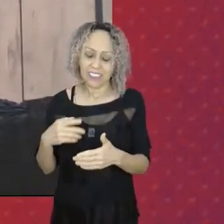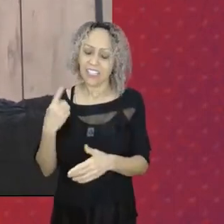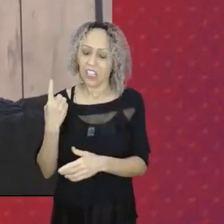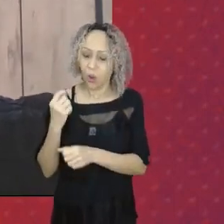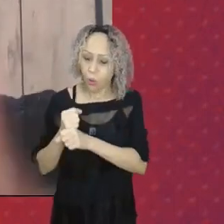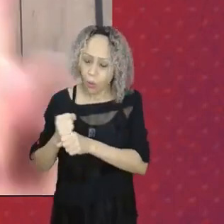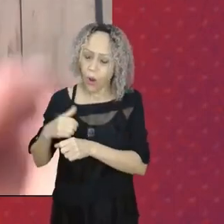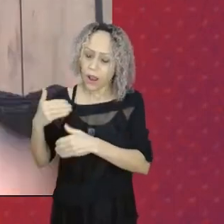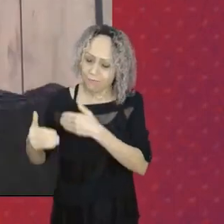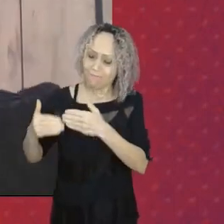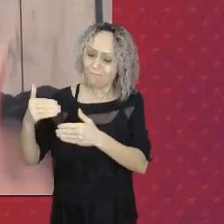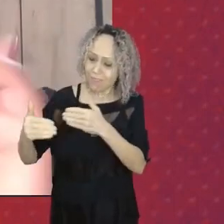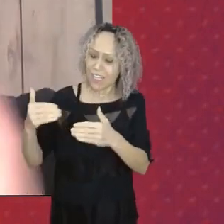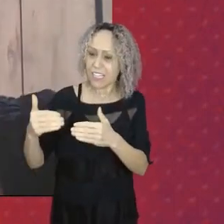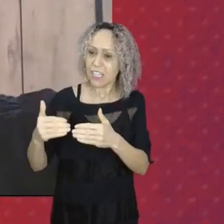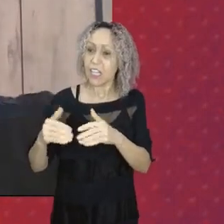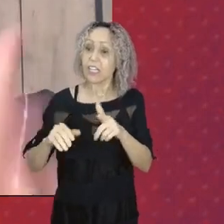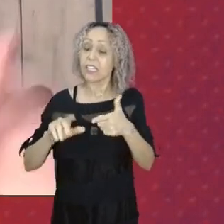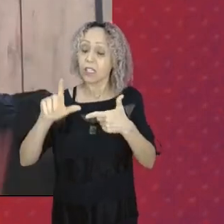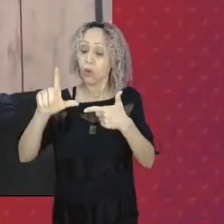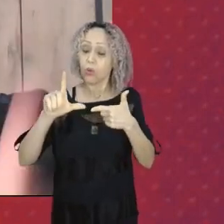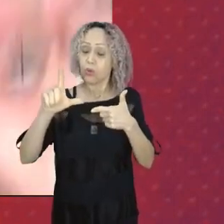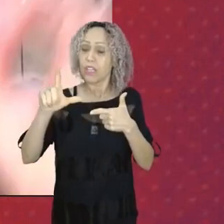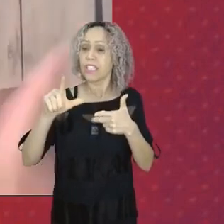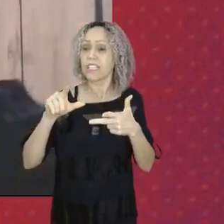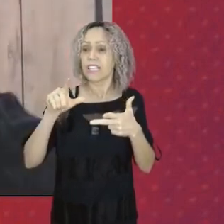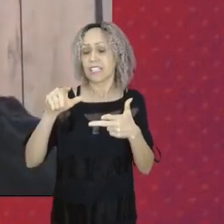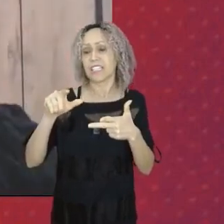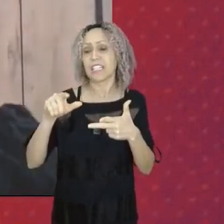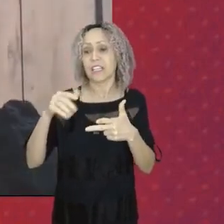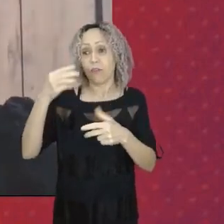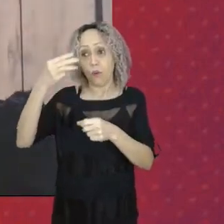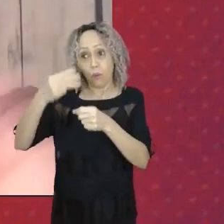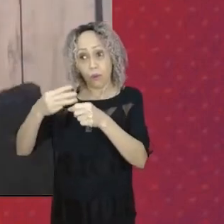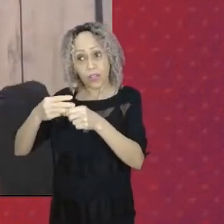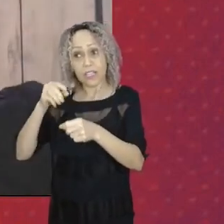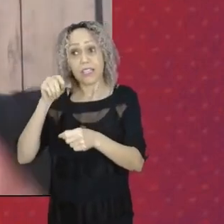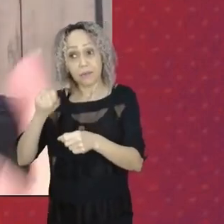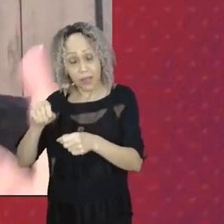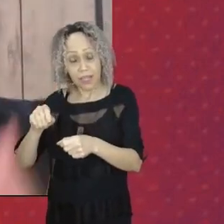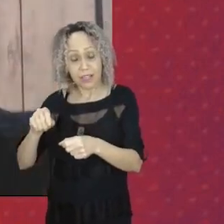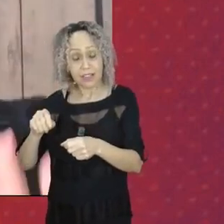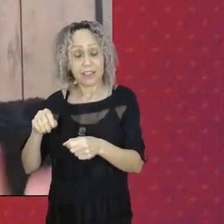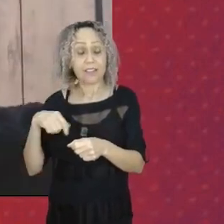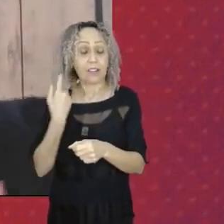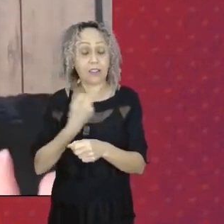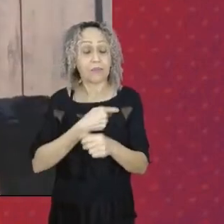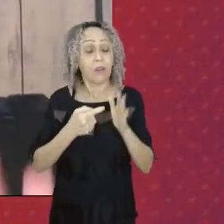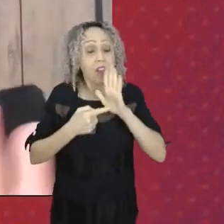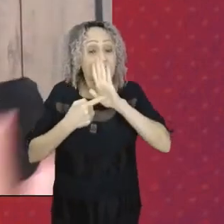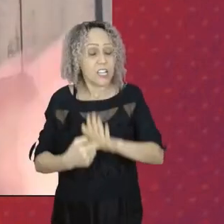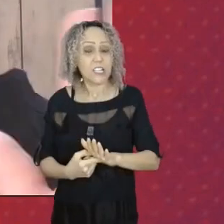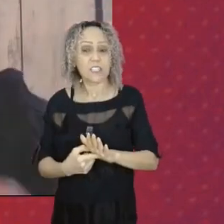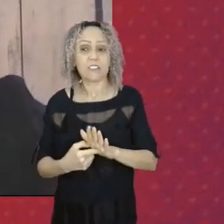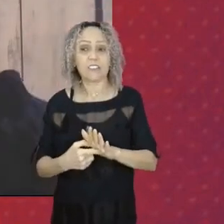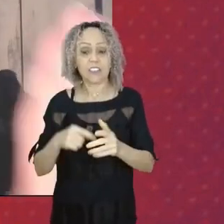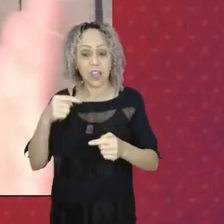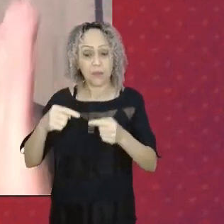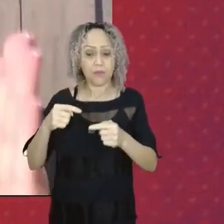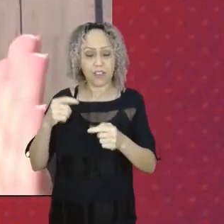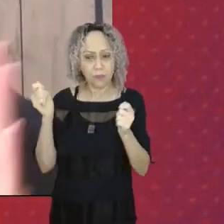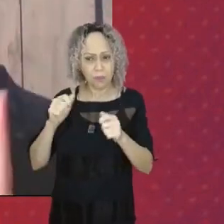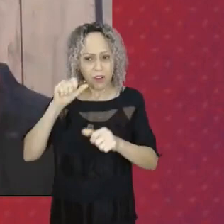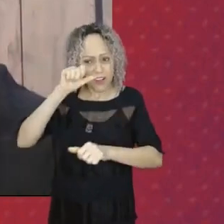Legislativo Municipal, mostrando que é possível transformar a política. É difícil? Com certeza é. Se a vida de